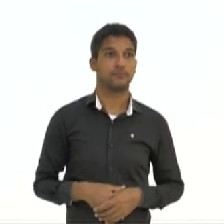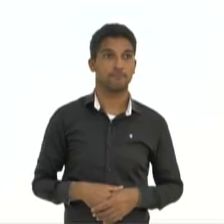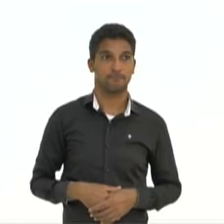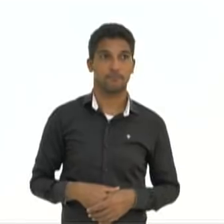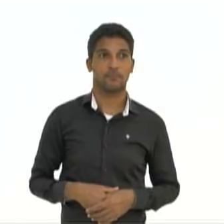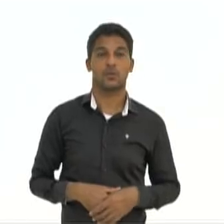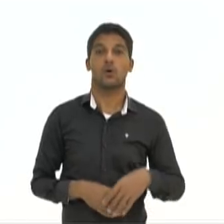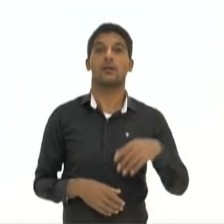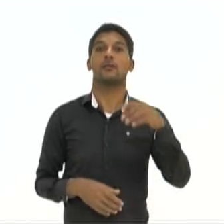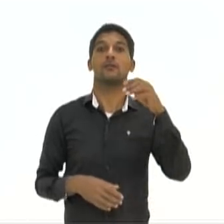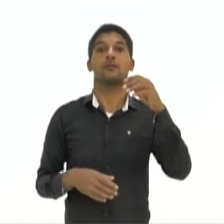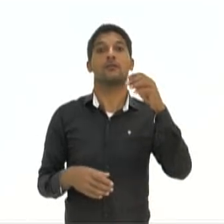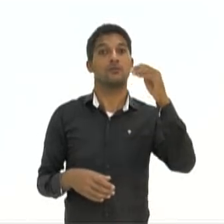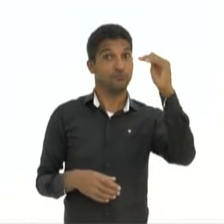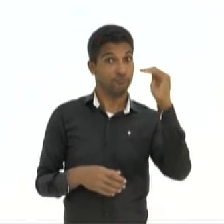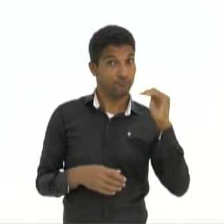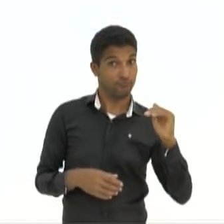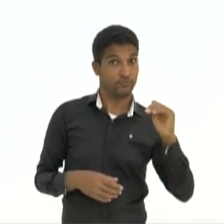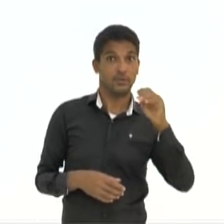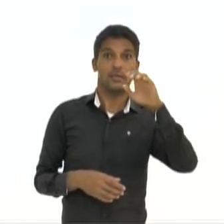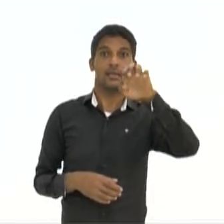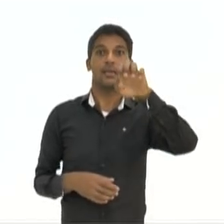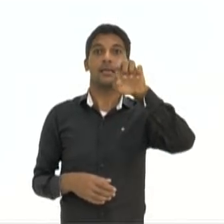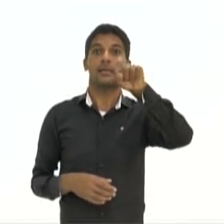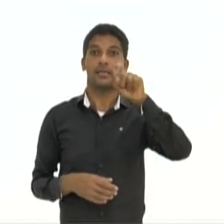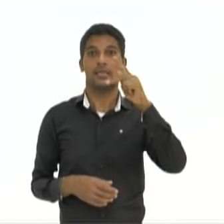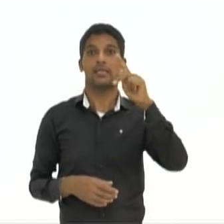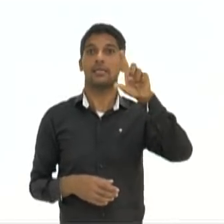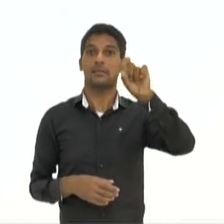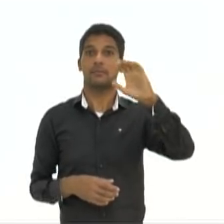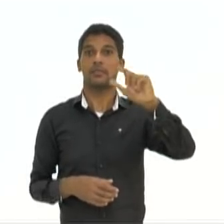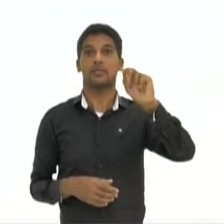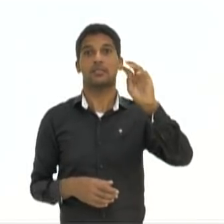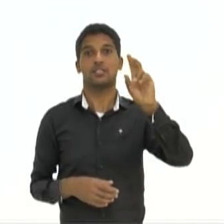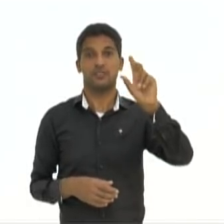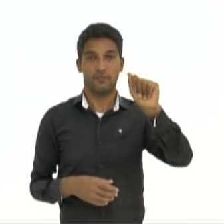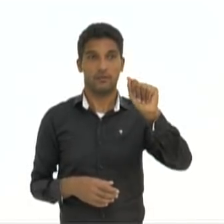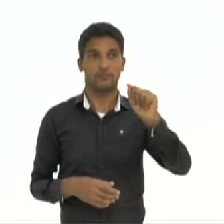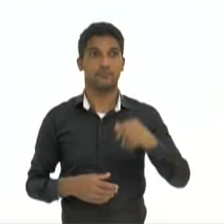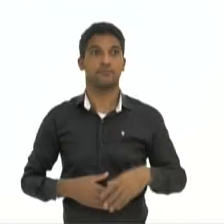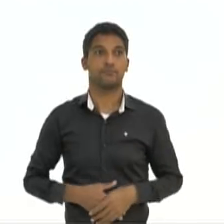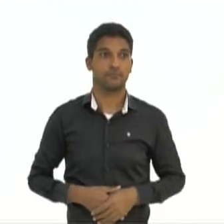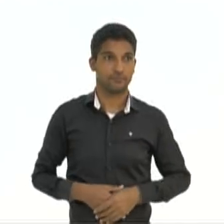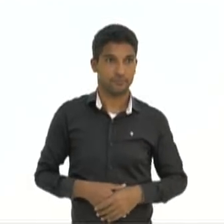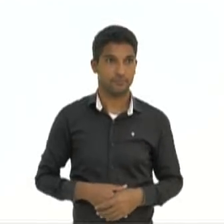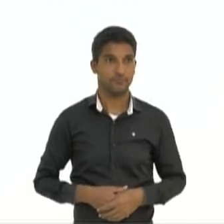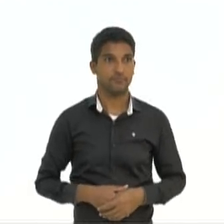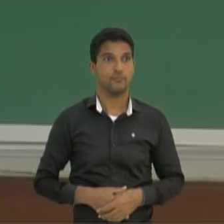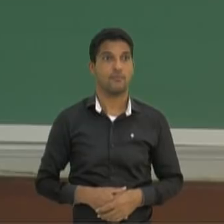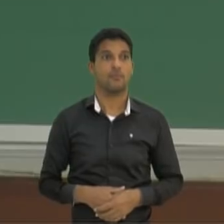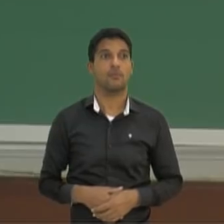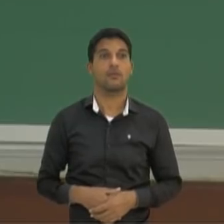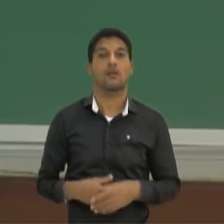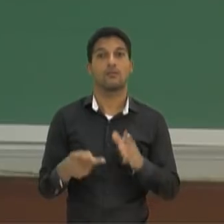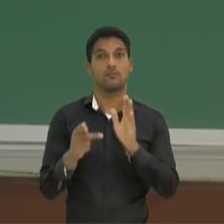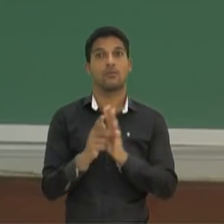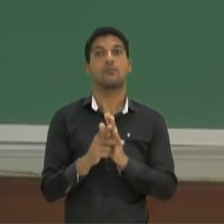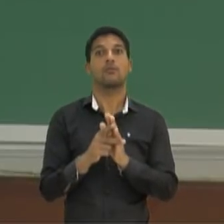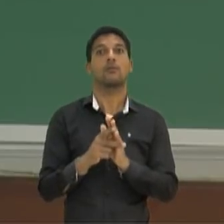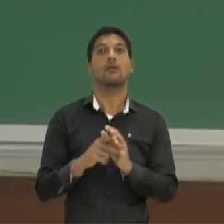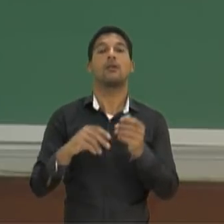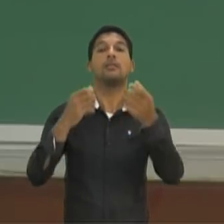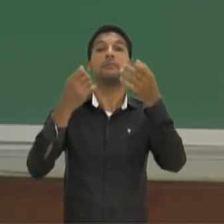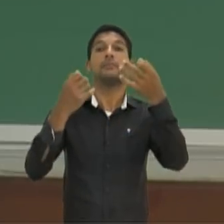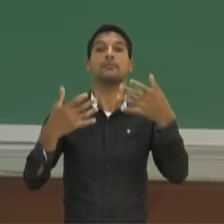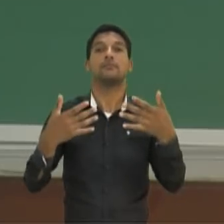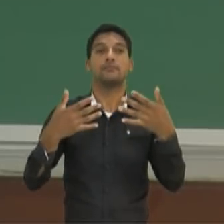uma explicação, Bom, expliquei bastante já, agora é a vez de vocês, Quero ver como é que vocês compreenderam isso